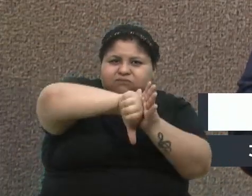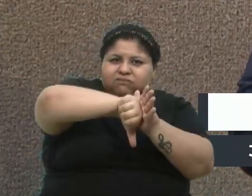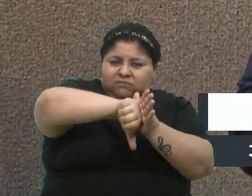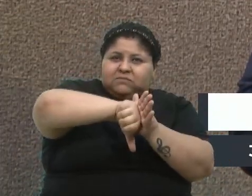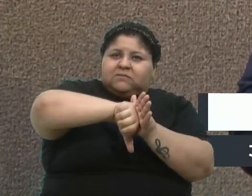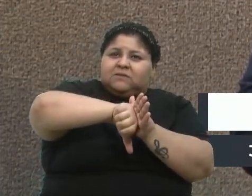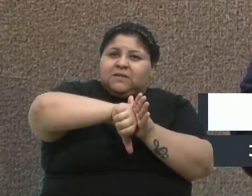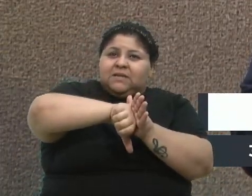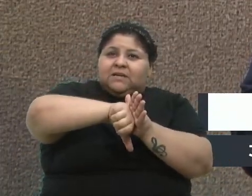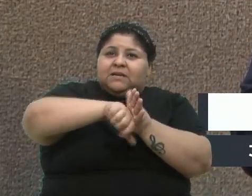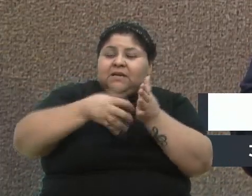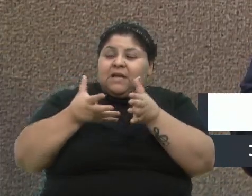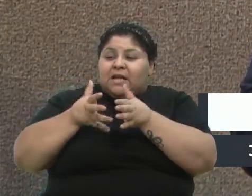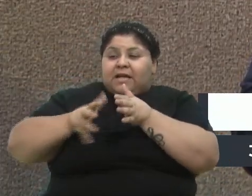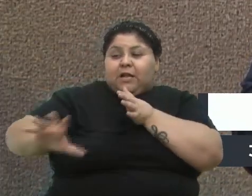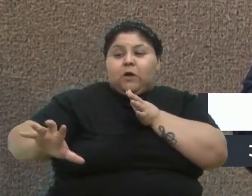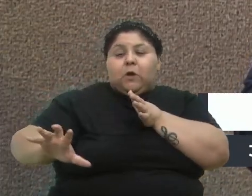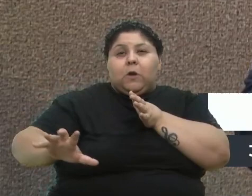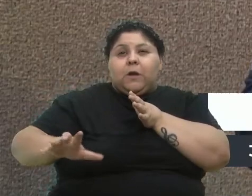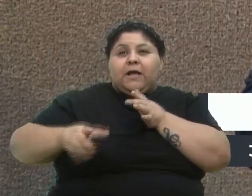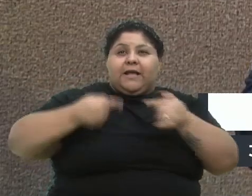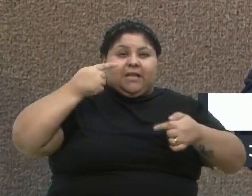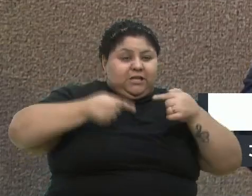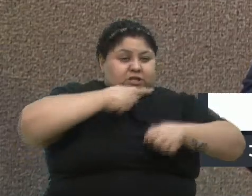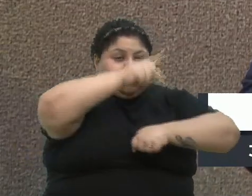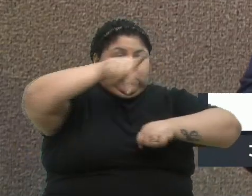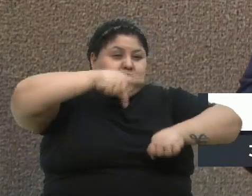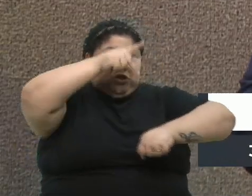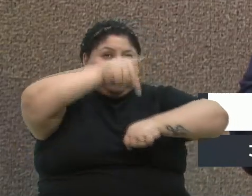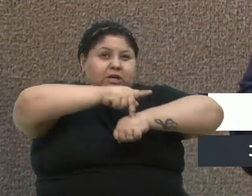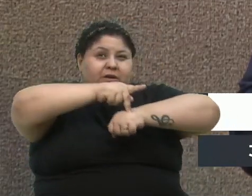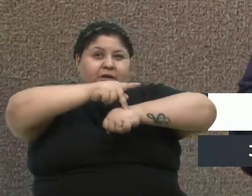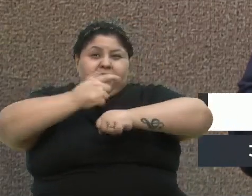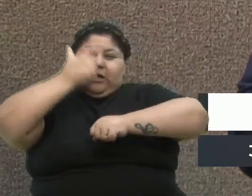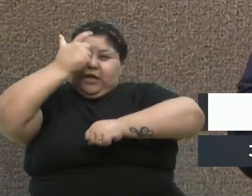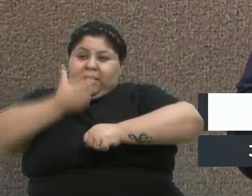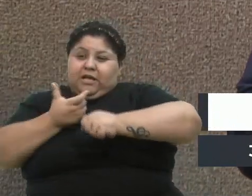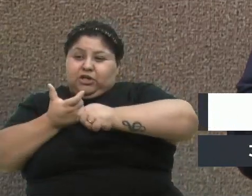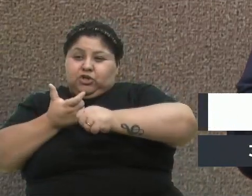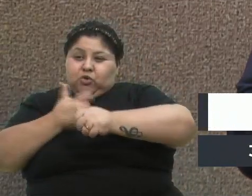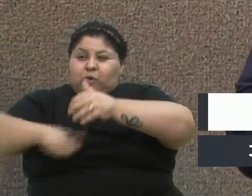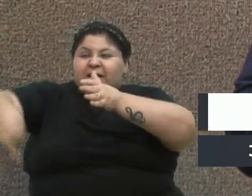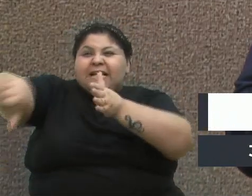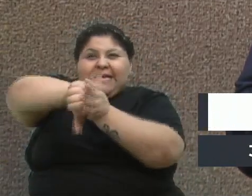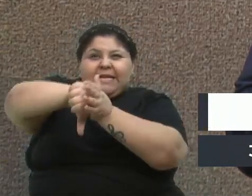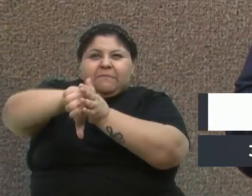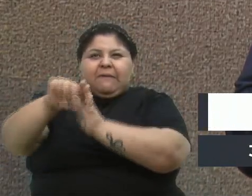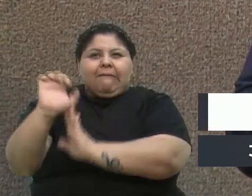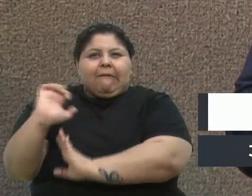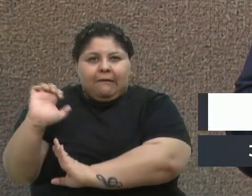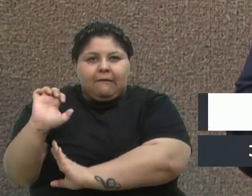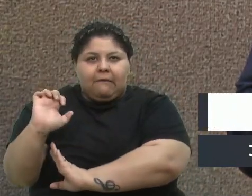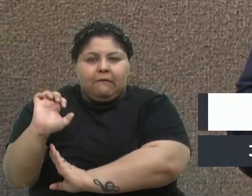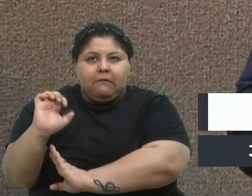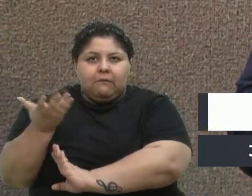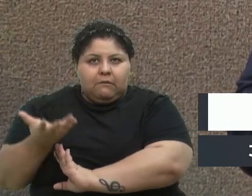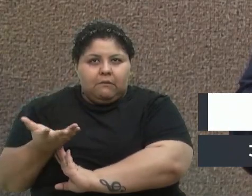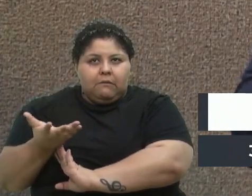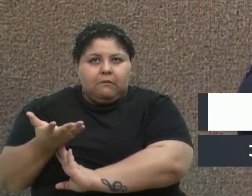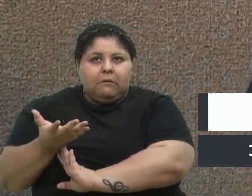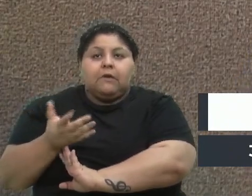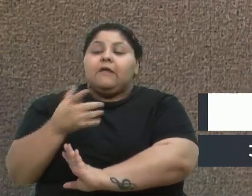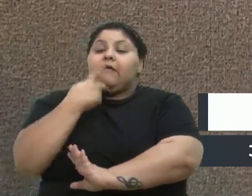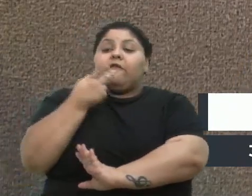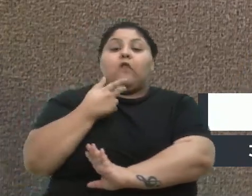ele é contra, criticou países que criminalizam os homossexuais e disse que a